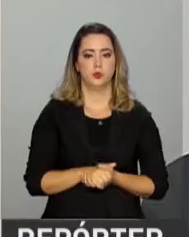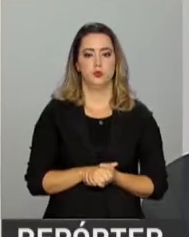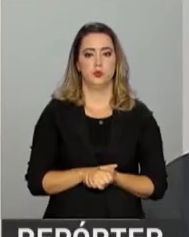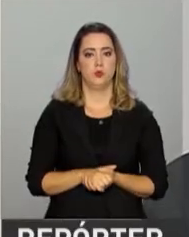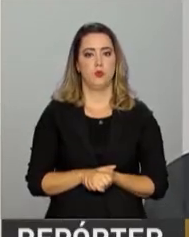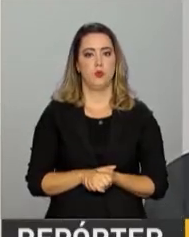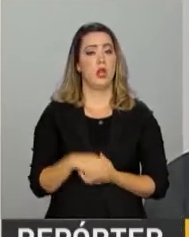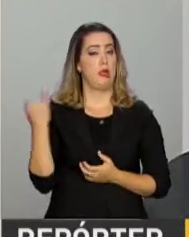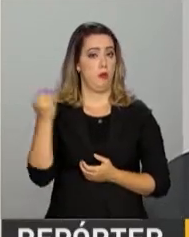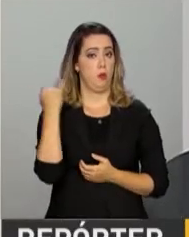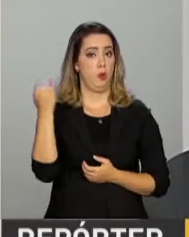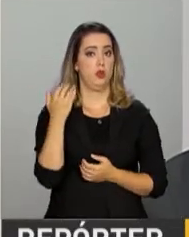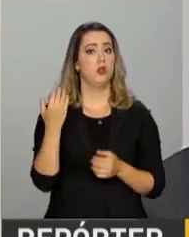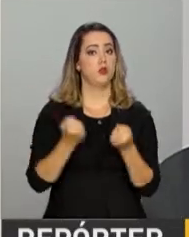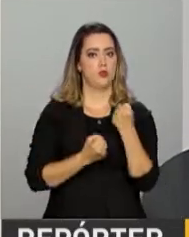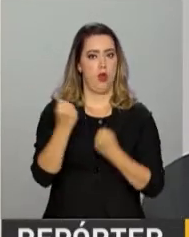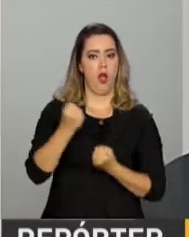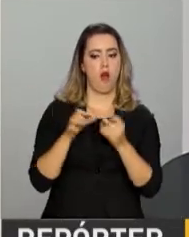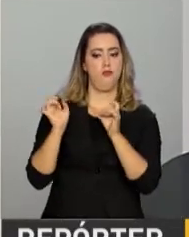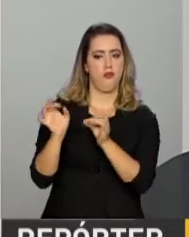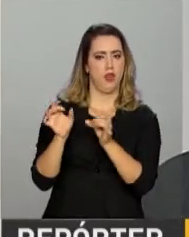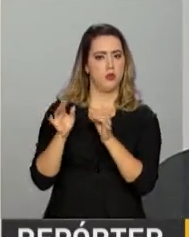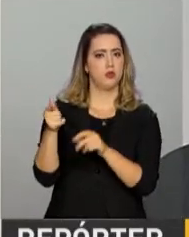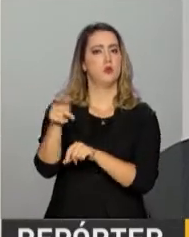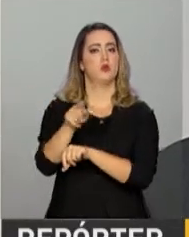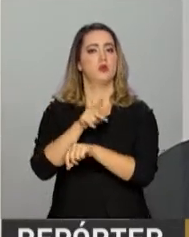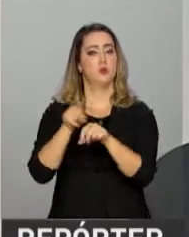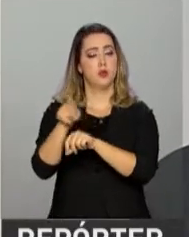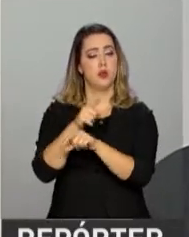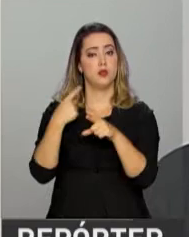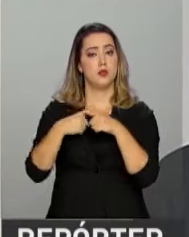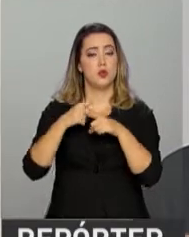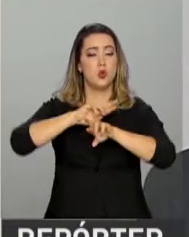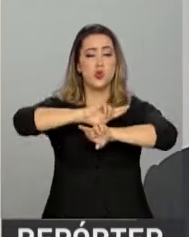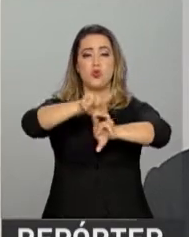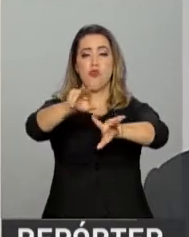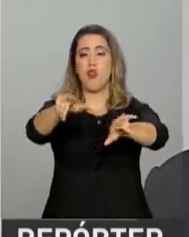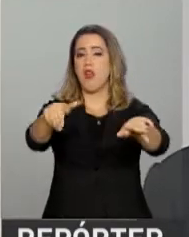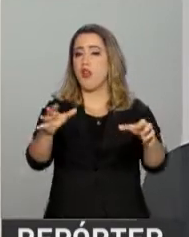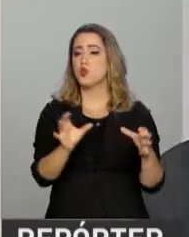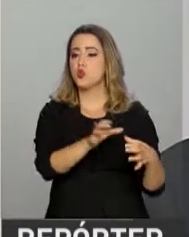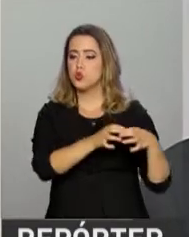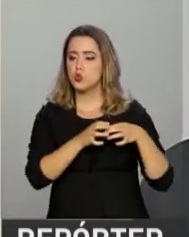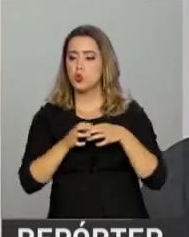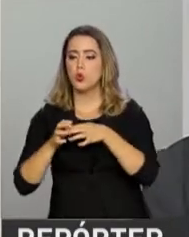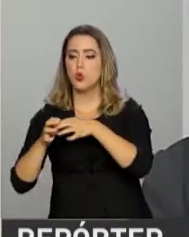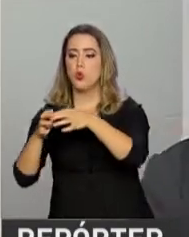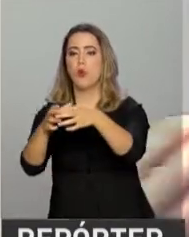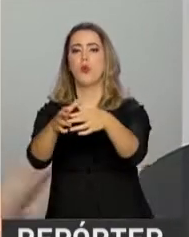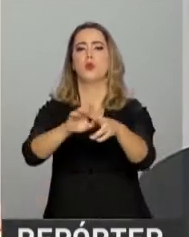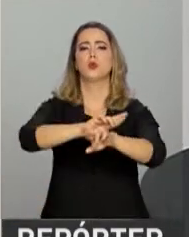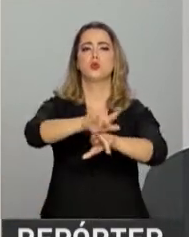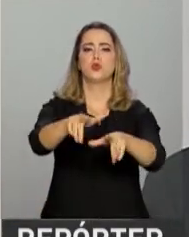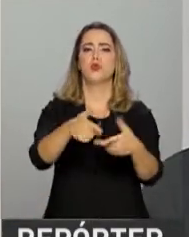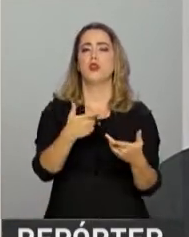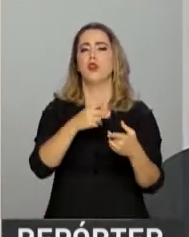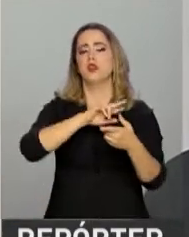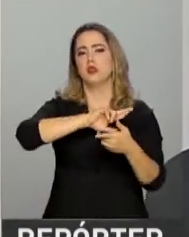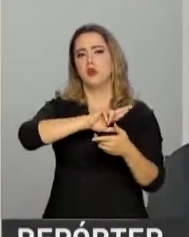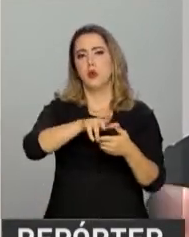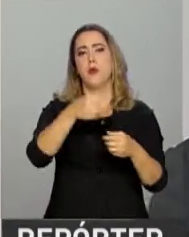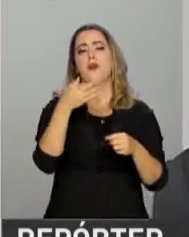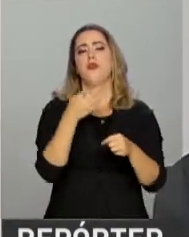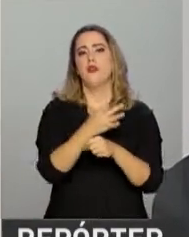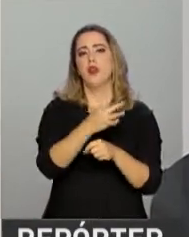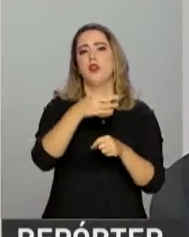importantes é um setor um setor que tem uma cadeia longa ou seja são envolve muitos outros setores têm questão de borracha da questão de metalurgia